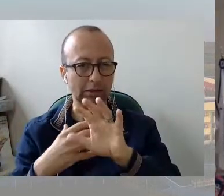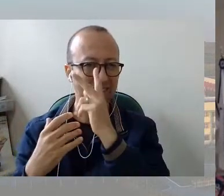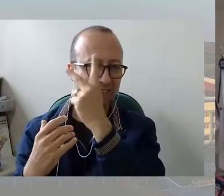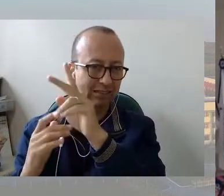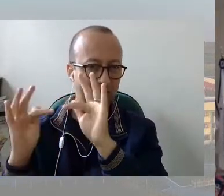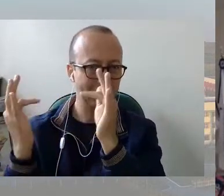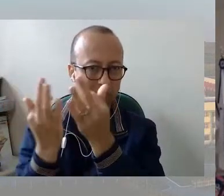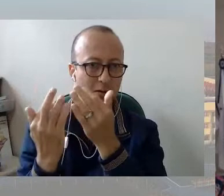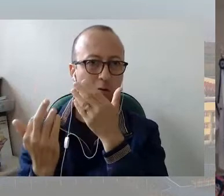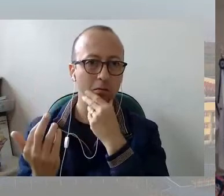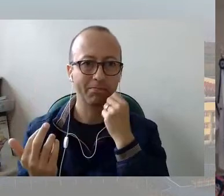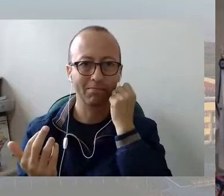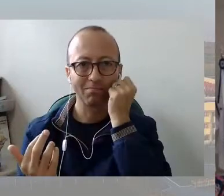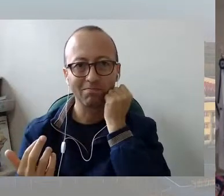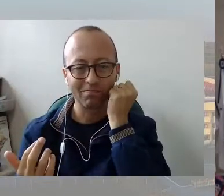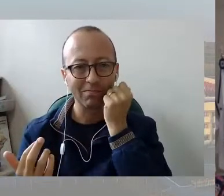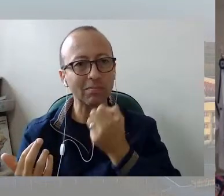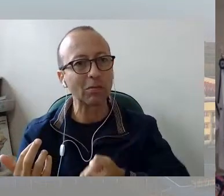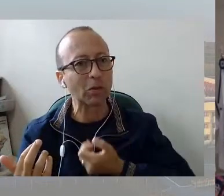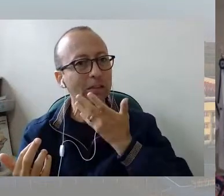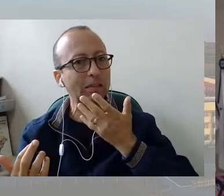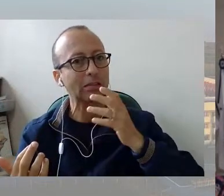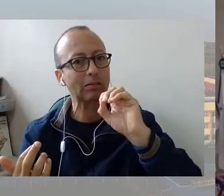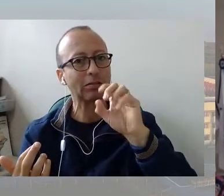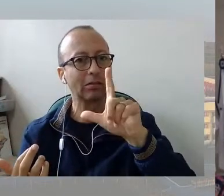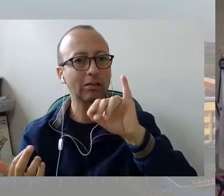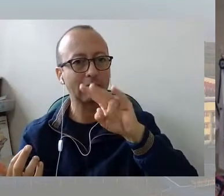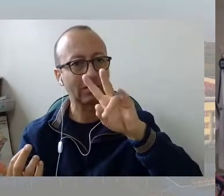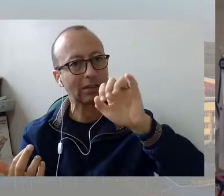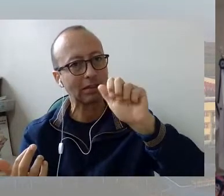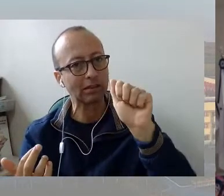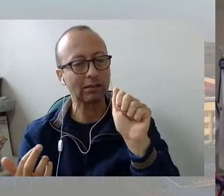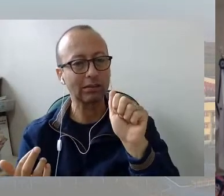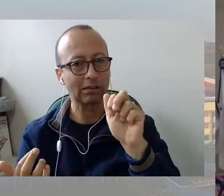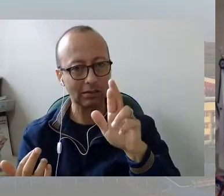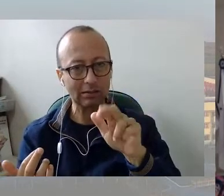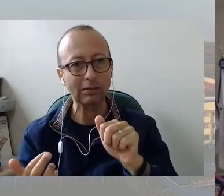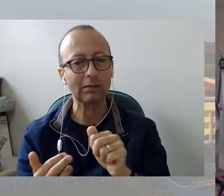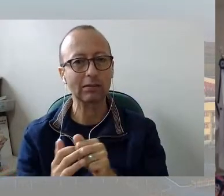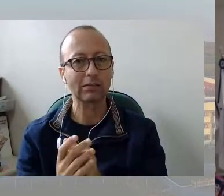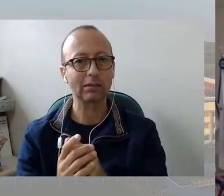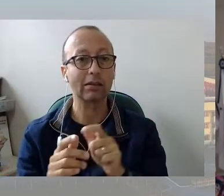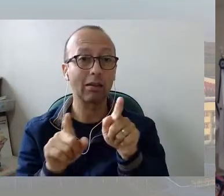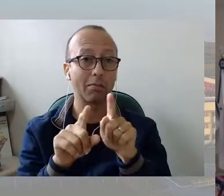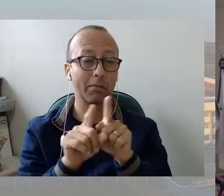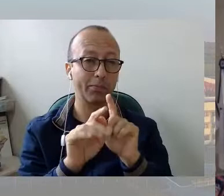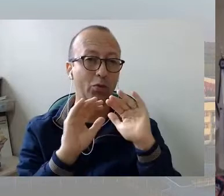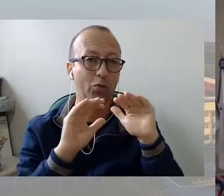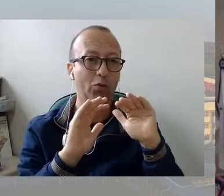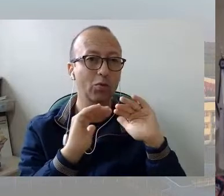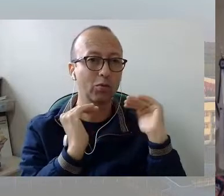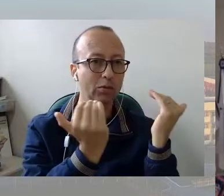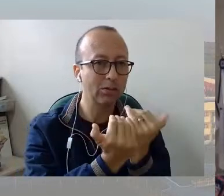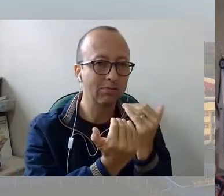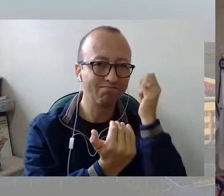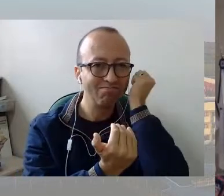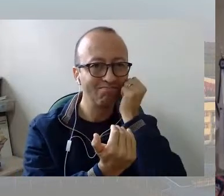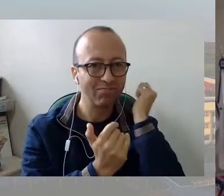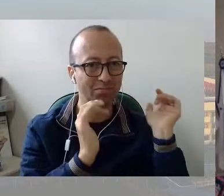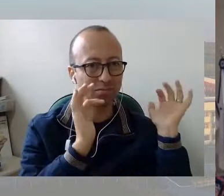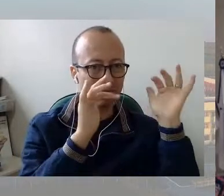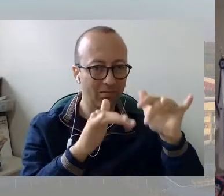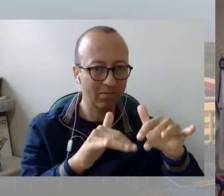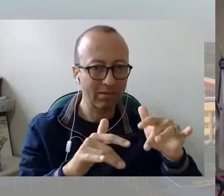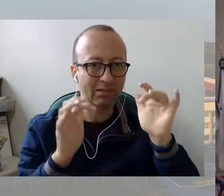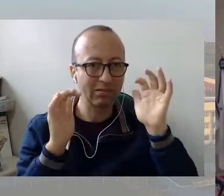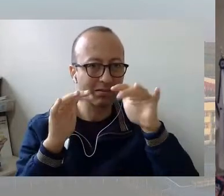poeta Oliveira Silveira sentiu. A comunidade negra dos municípios que aqui estiveram representadas sentiu. Os quilombolas que